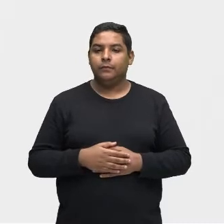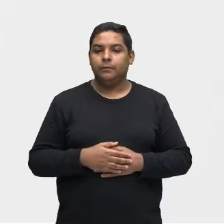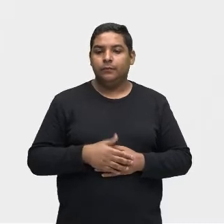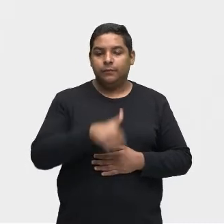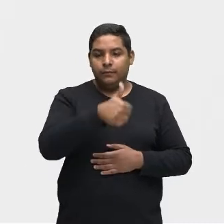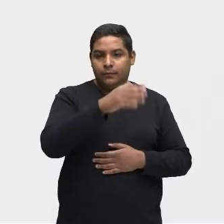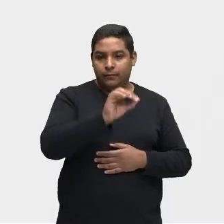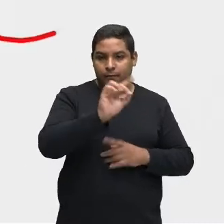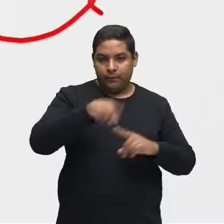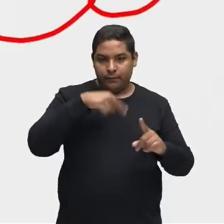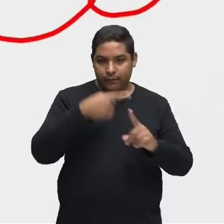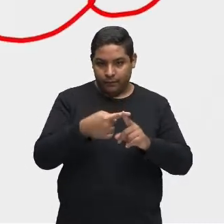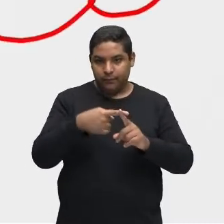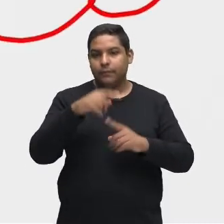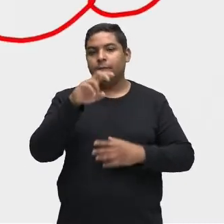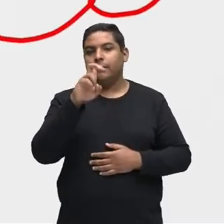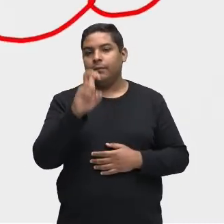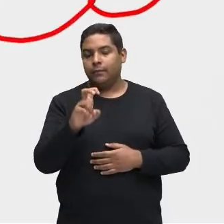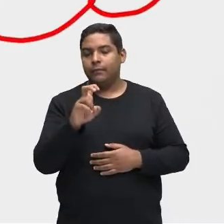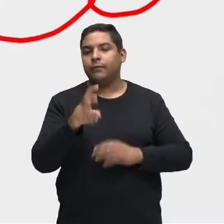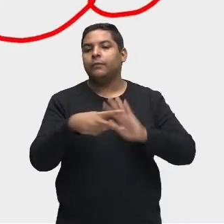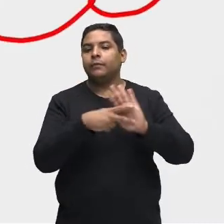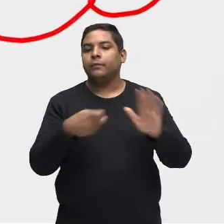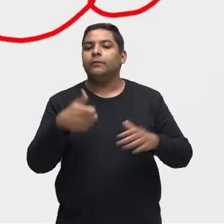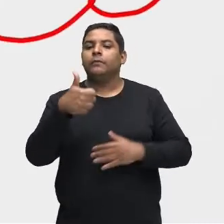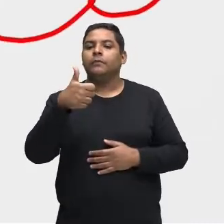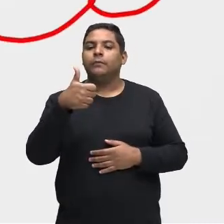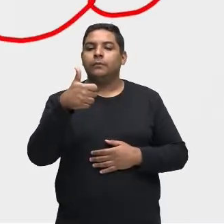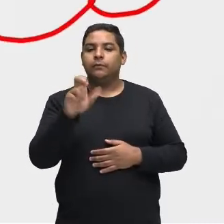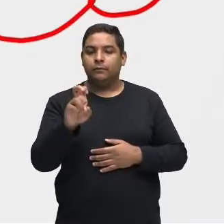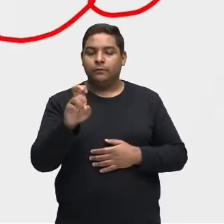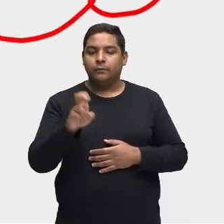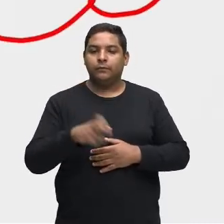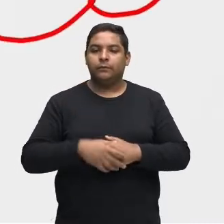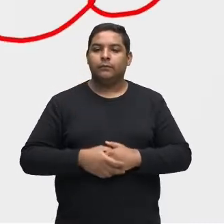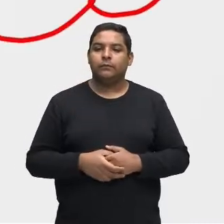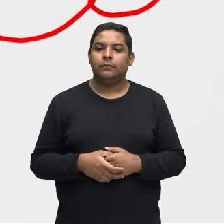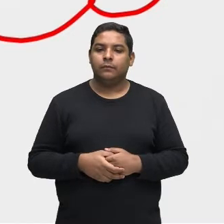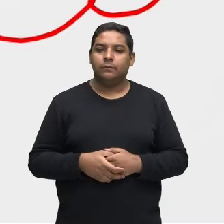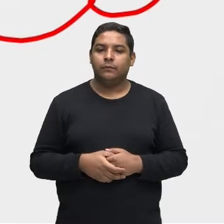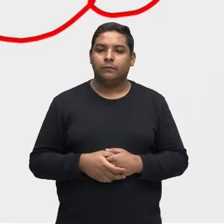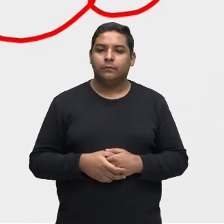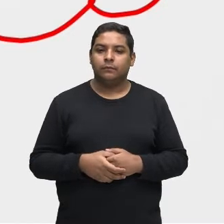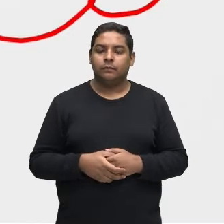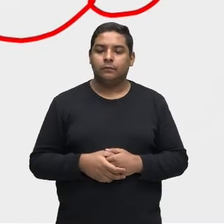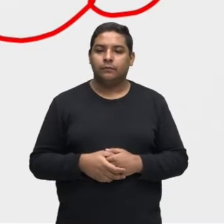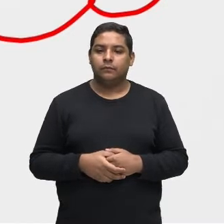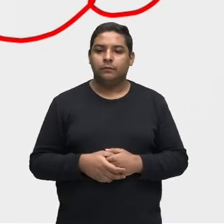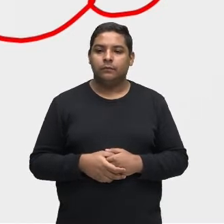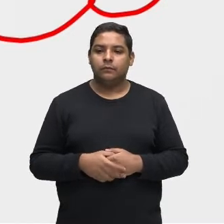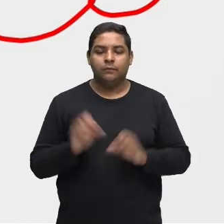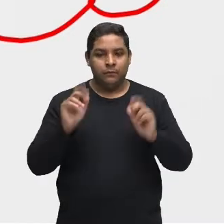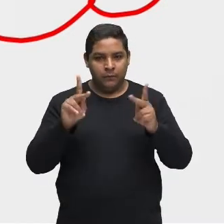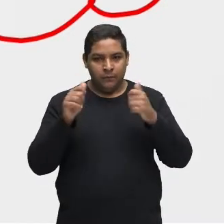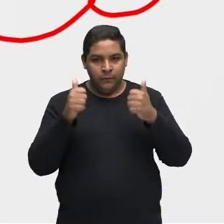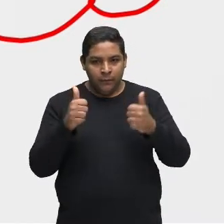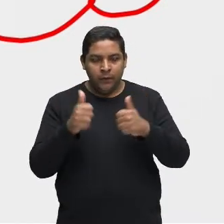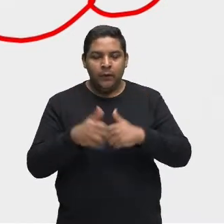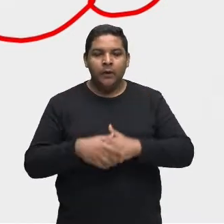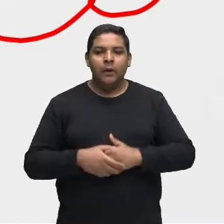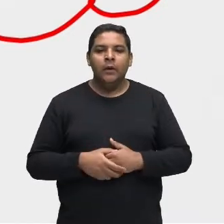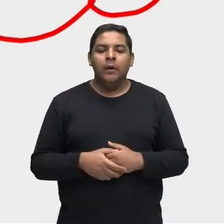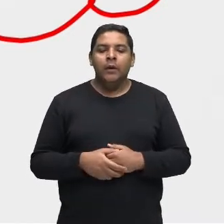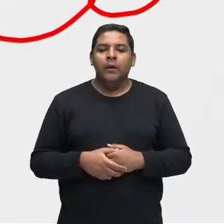com 5, vai me dar 15 como base maior. Ok, turma? Então, olha